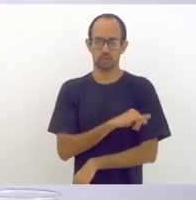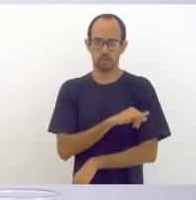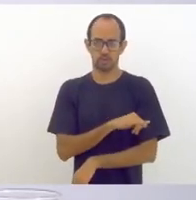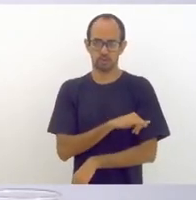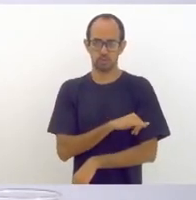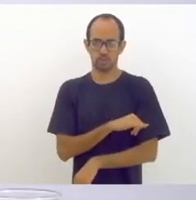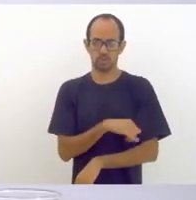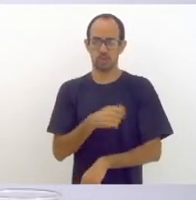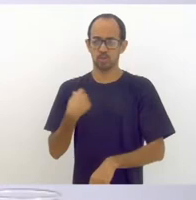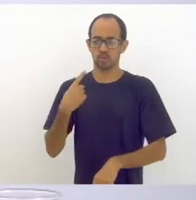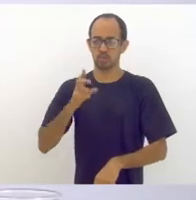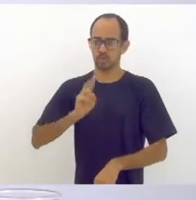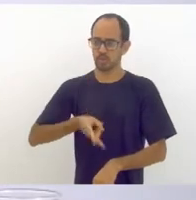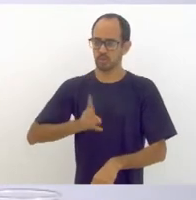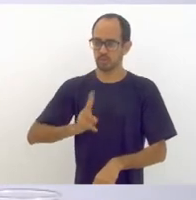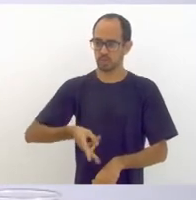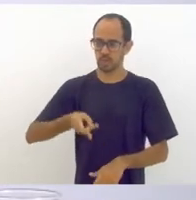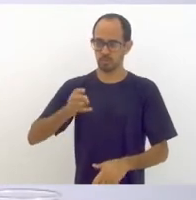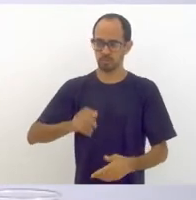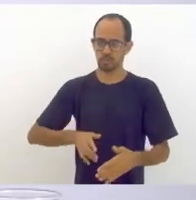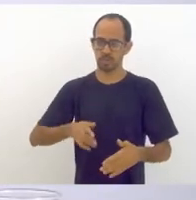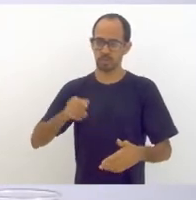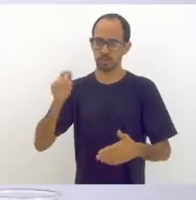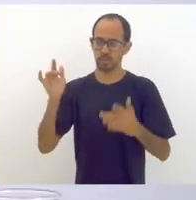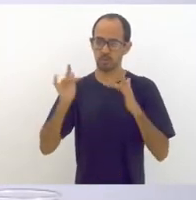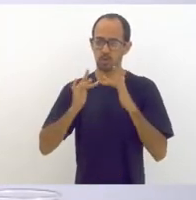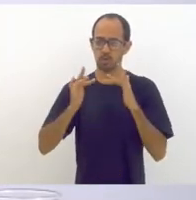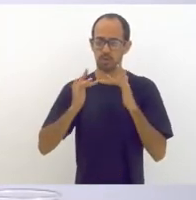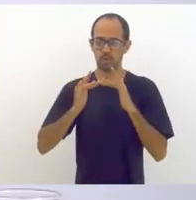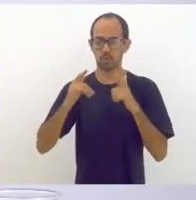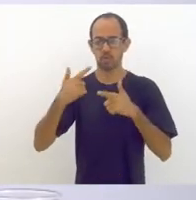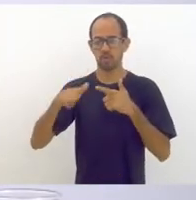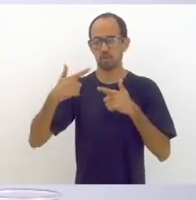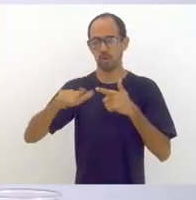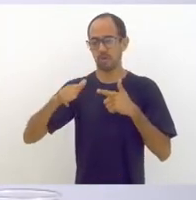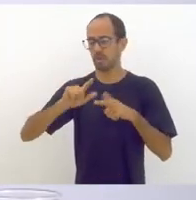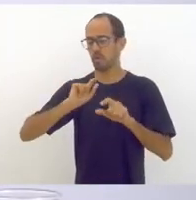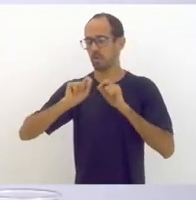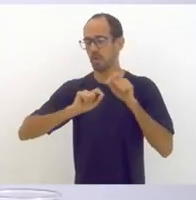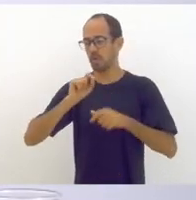convivido permanentemente com problemas de falta d'água, com problemas